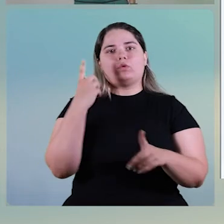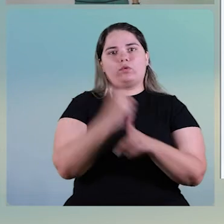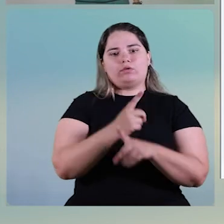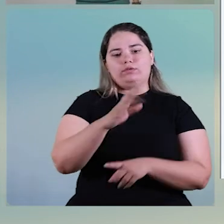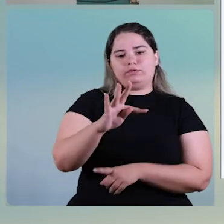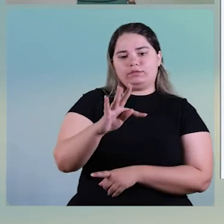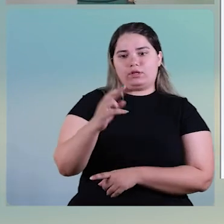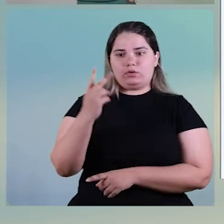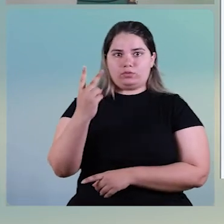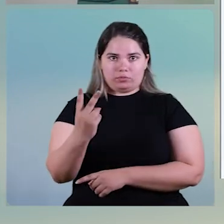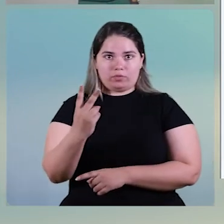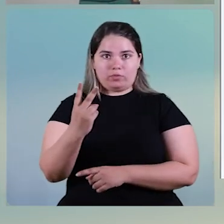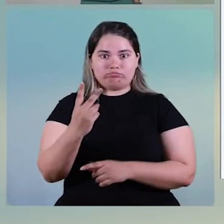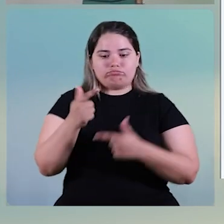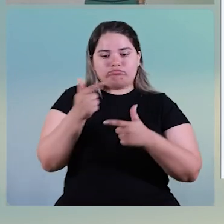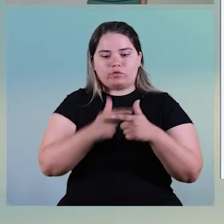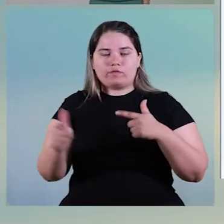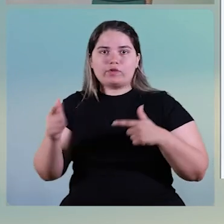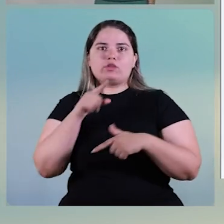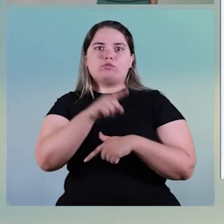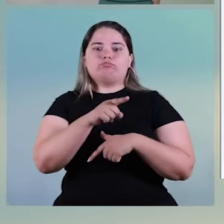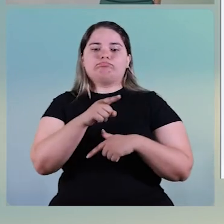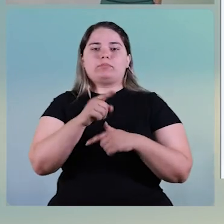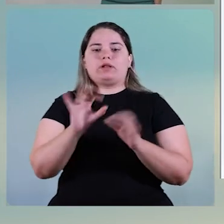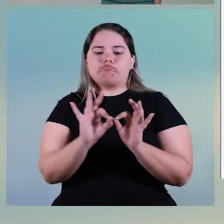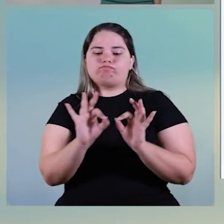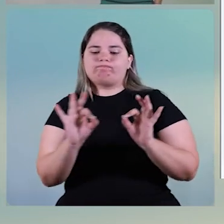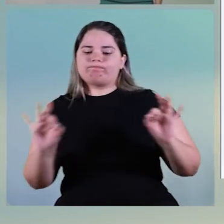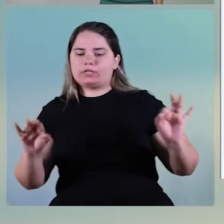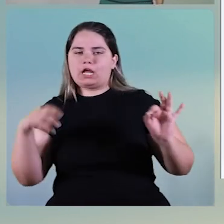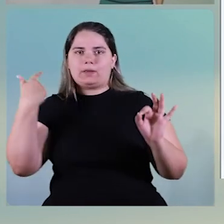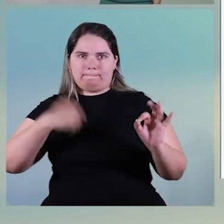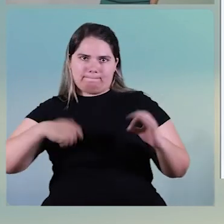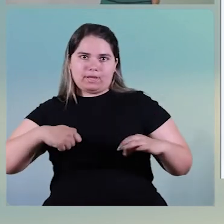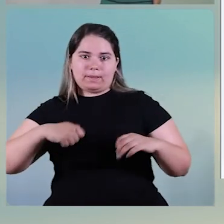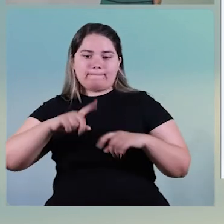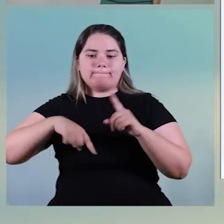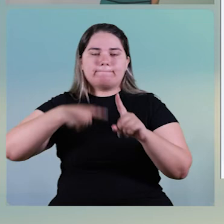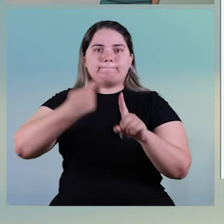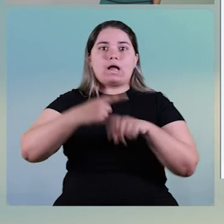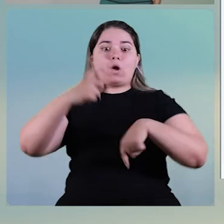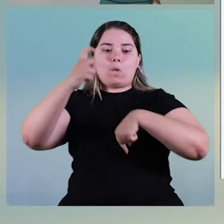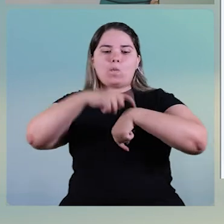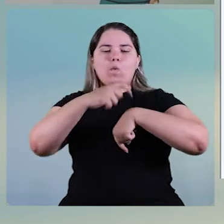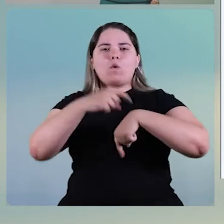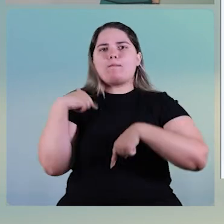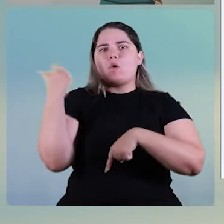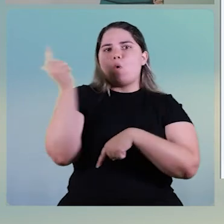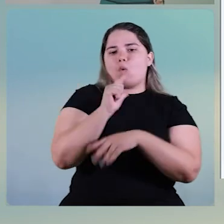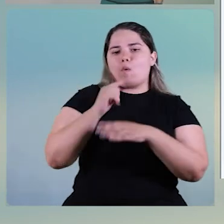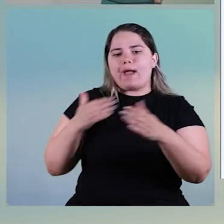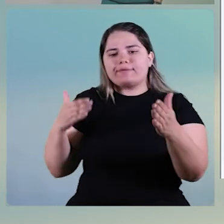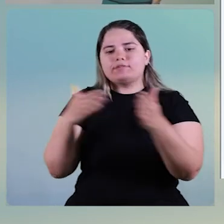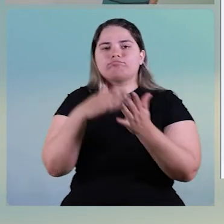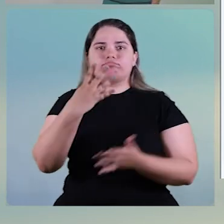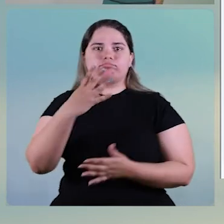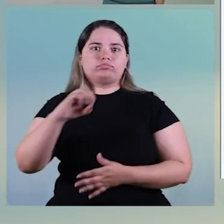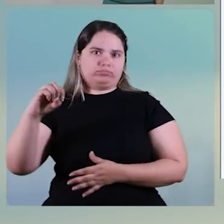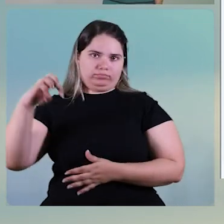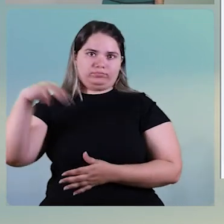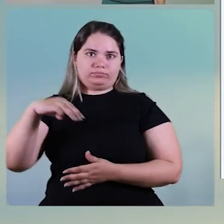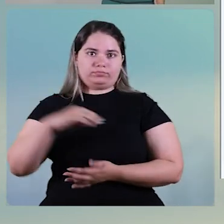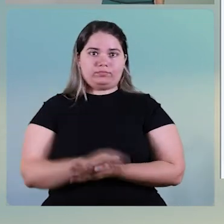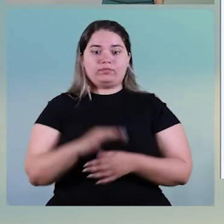T2, dividindo o espaço que ele tem a percorrer pelo tempo que ele tem que gastar, né? Pela velocidade que ele vai